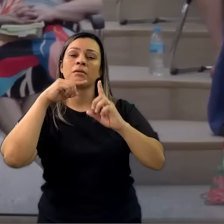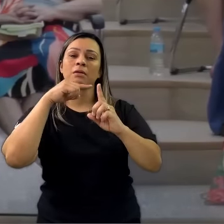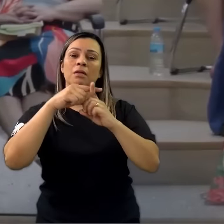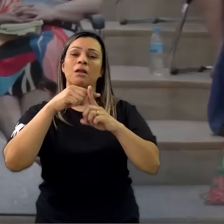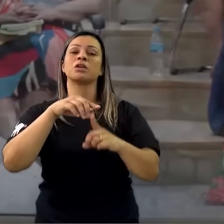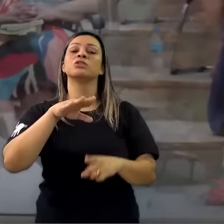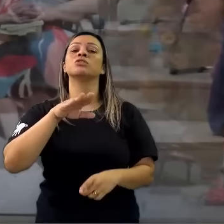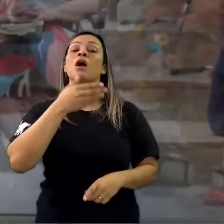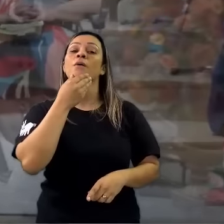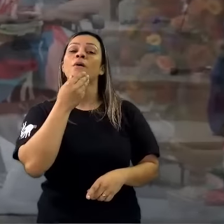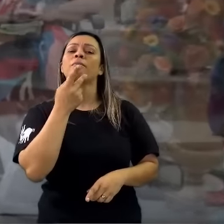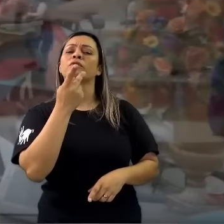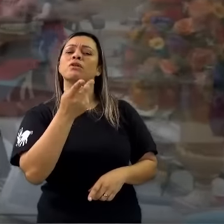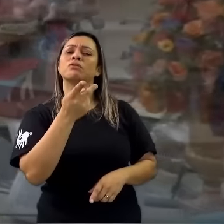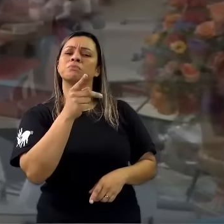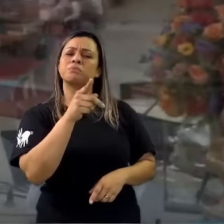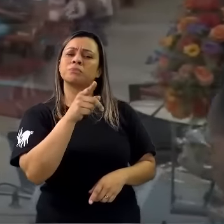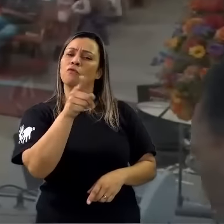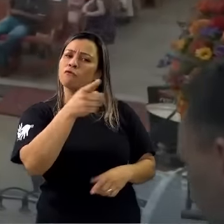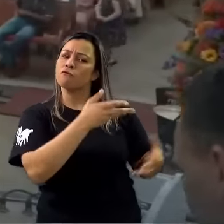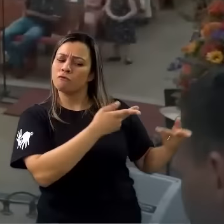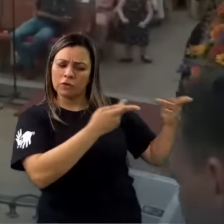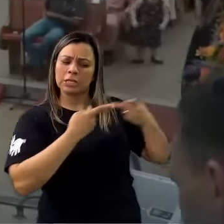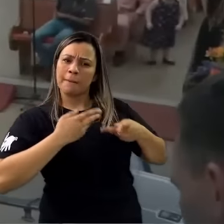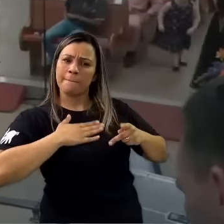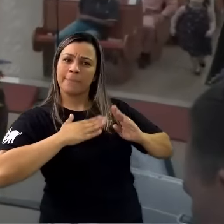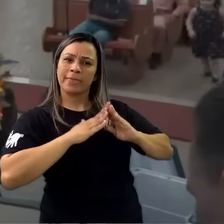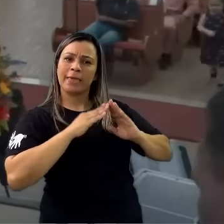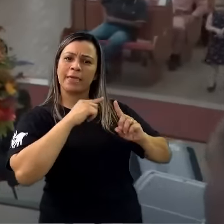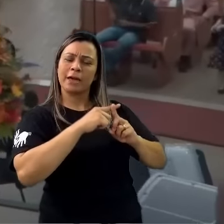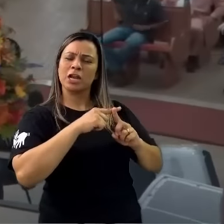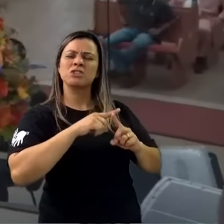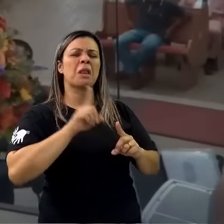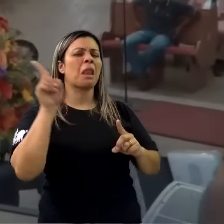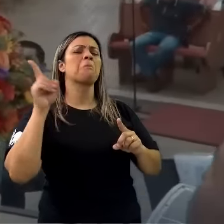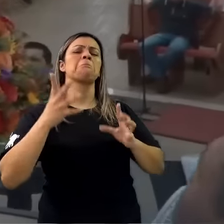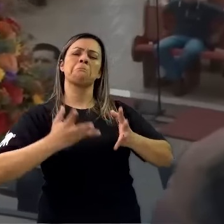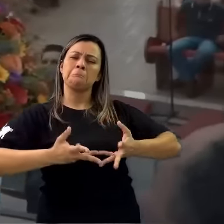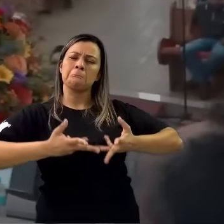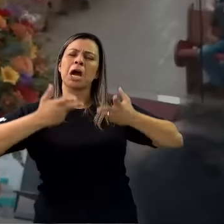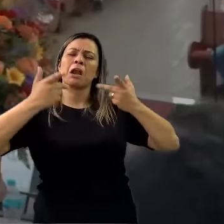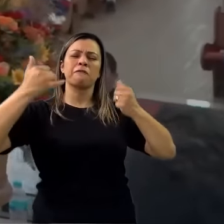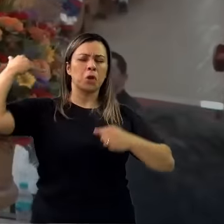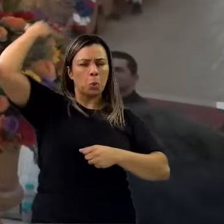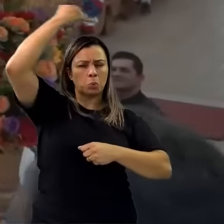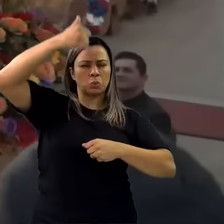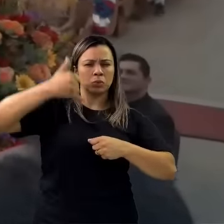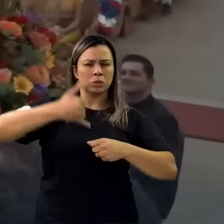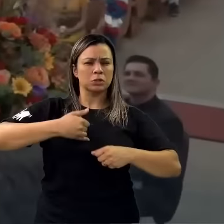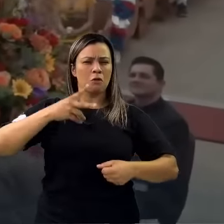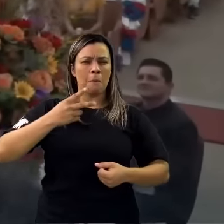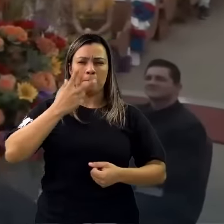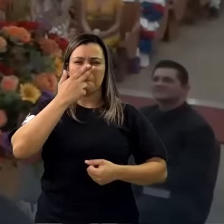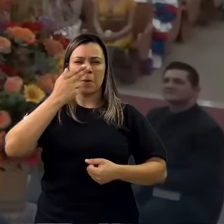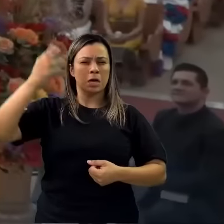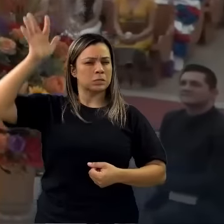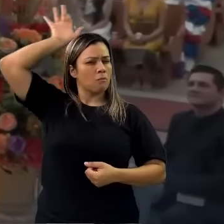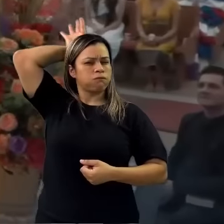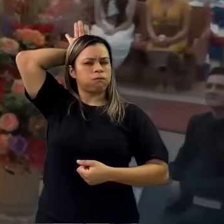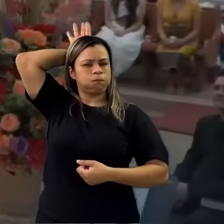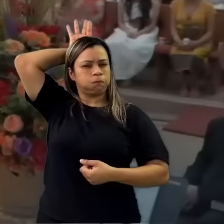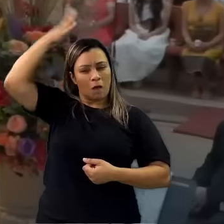você precisa conhecer a igreja que eu tô congregando conheço uma igreja pentecostal culto de ensino nos hino da harpa Cai fogo tem fogo é com nós mesmo varão abre uma porta para mim lá eu vou